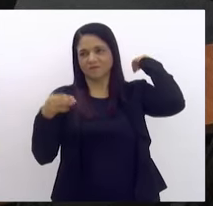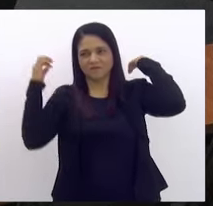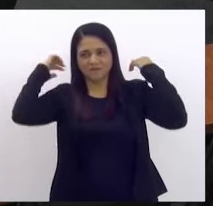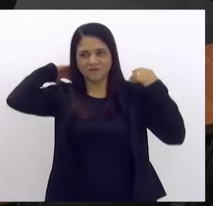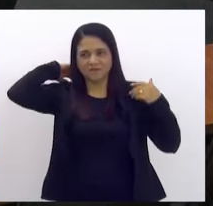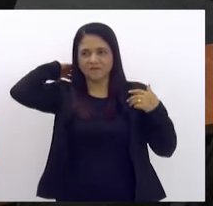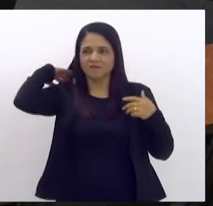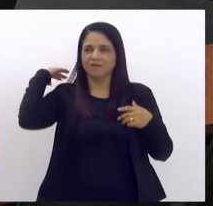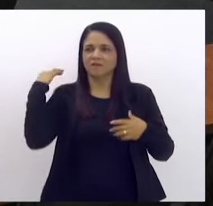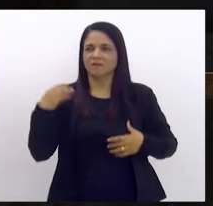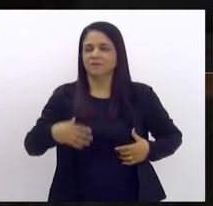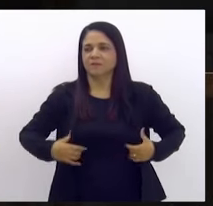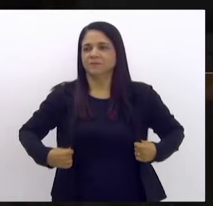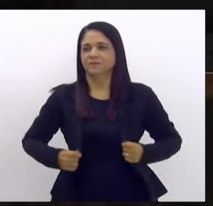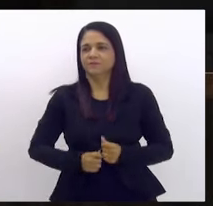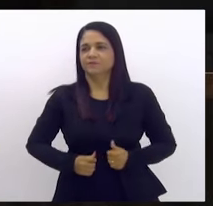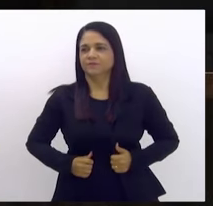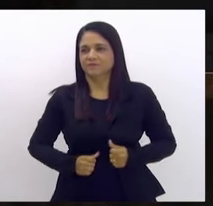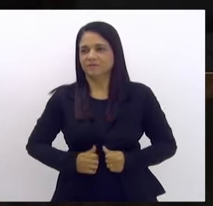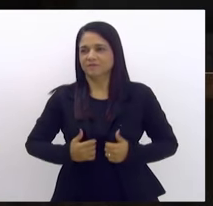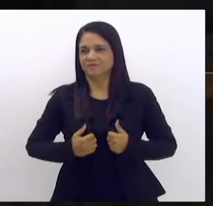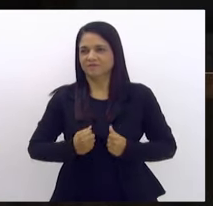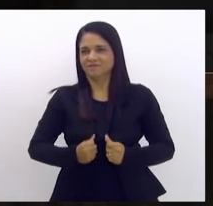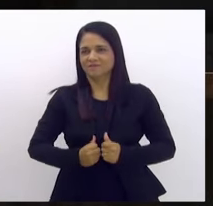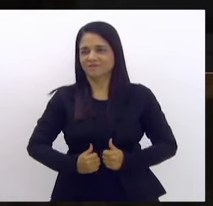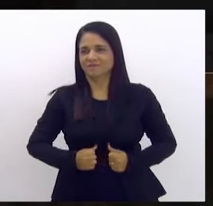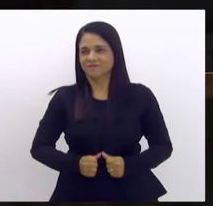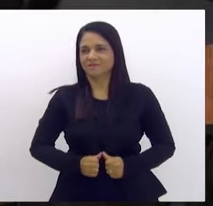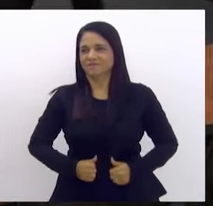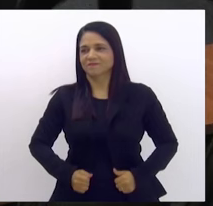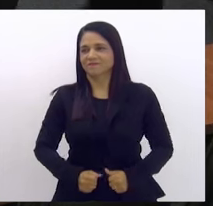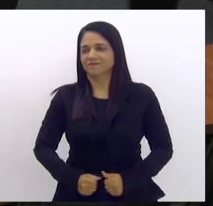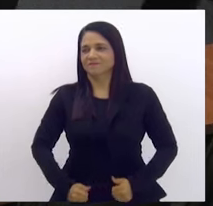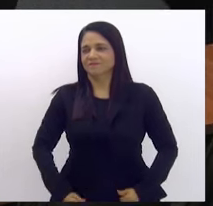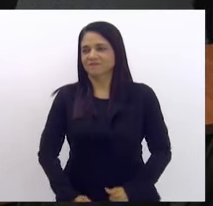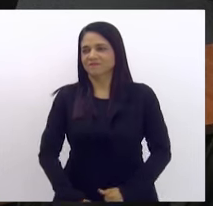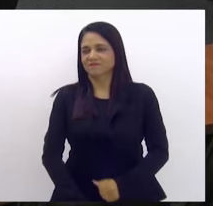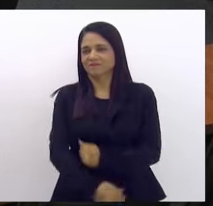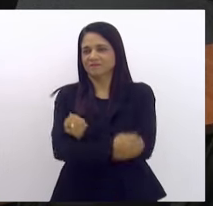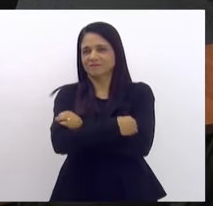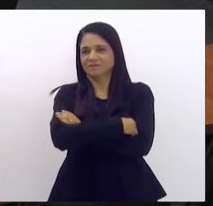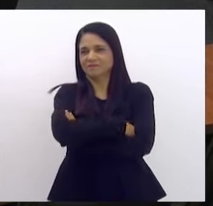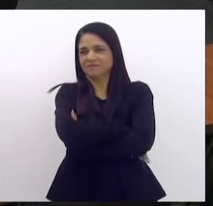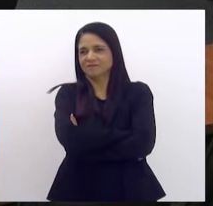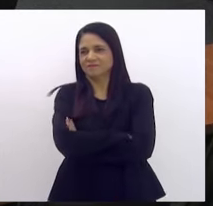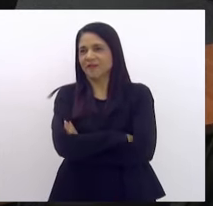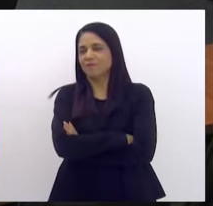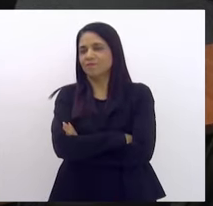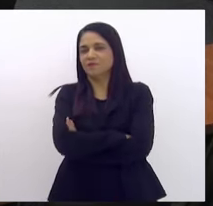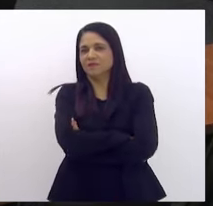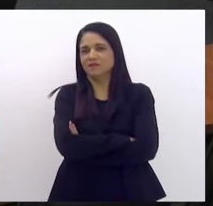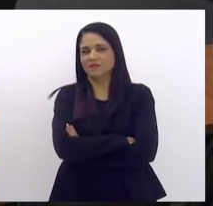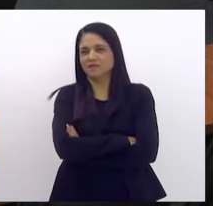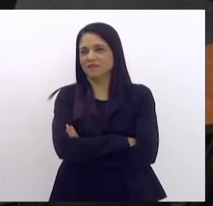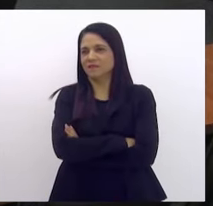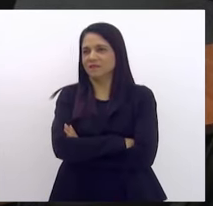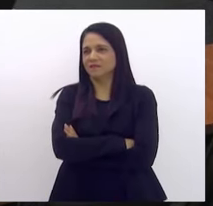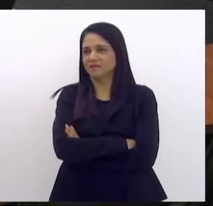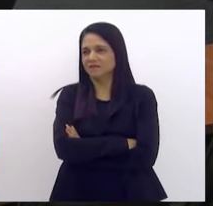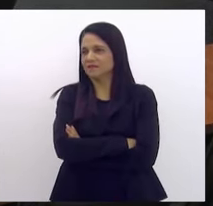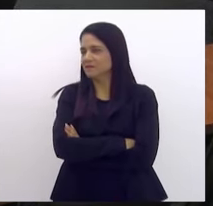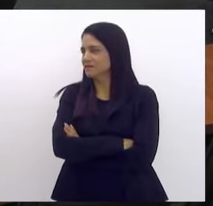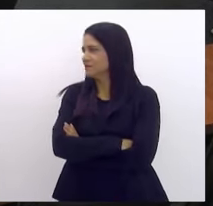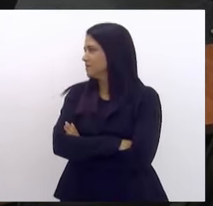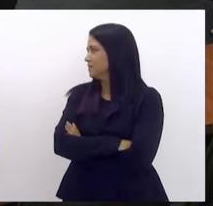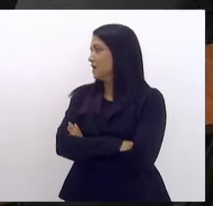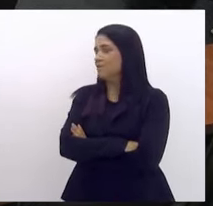profissionais. Boa tarde a todos que estão nos assistindo pela TV Alerj. Sob a proteção de Deus, declaro aberta a